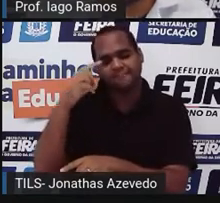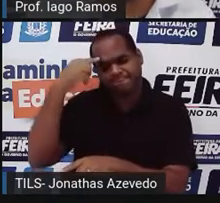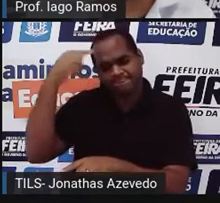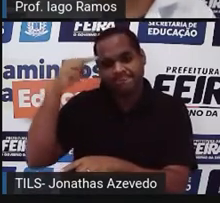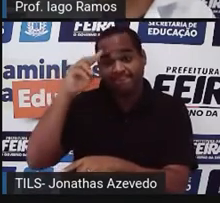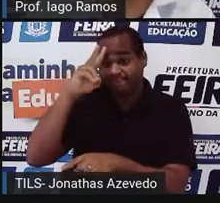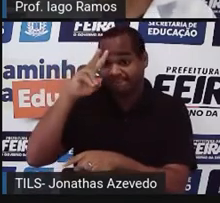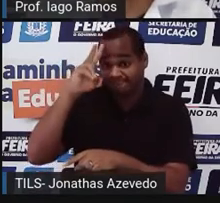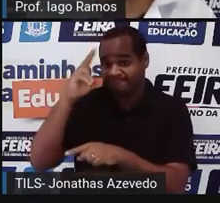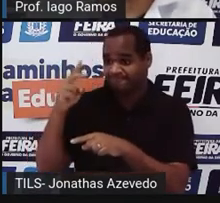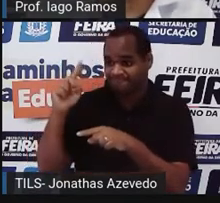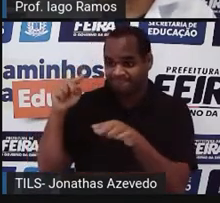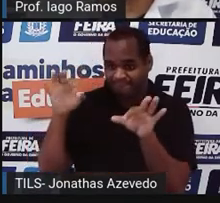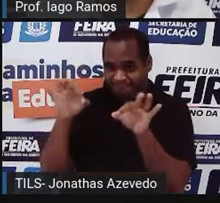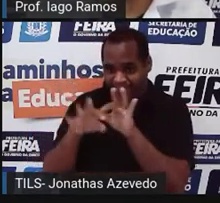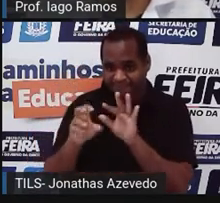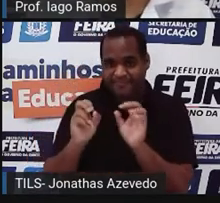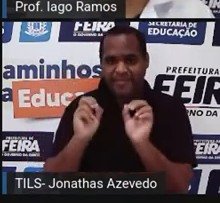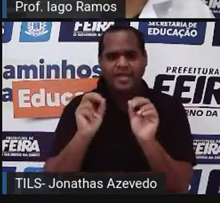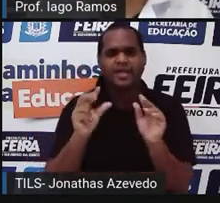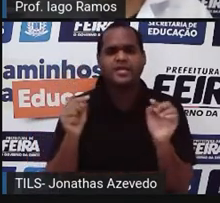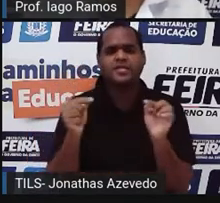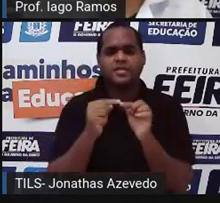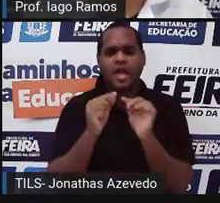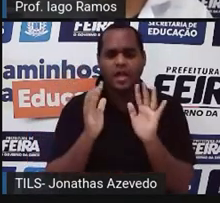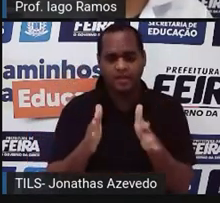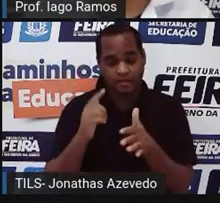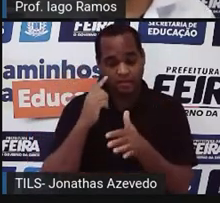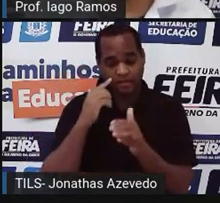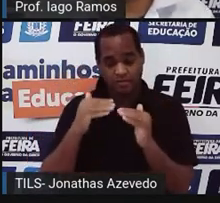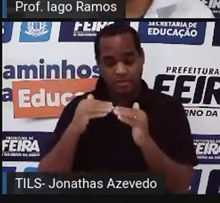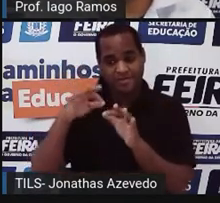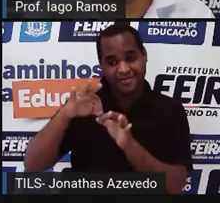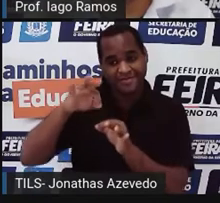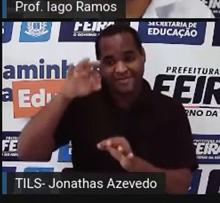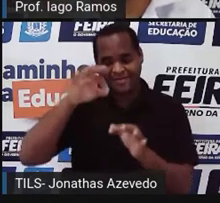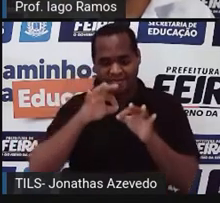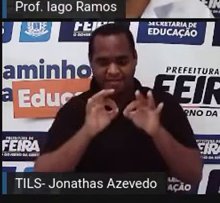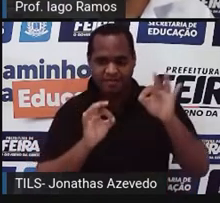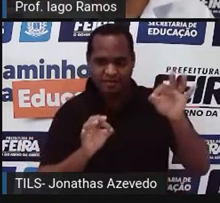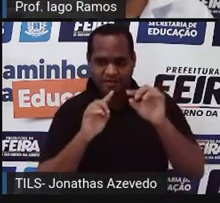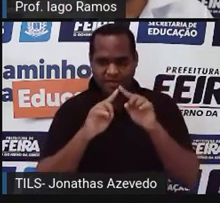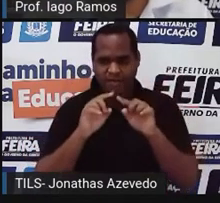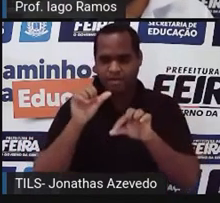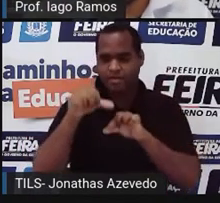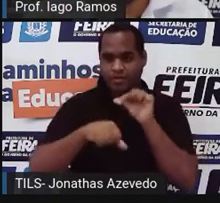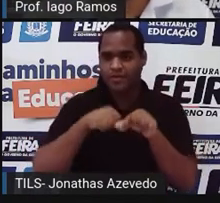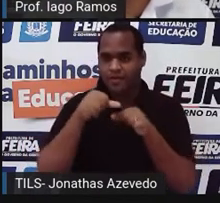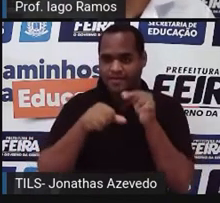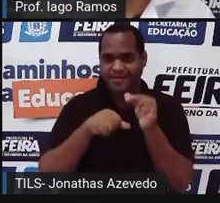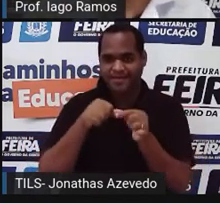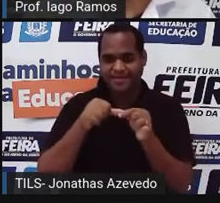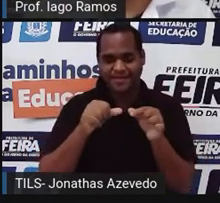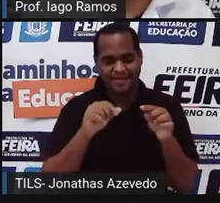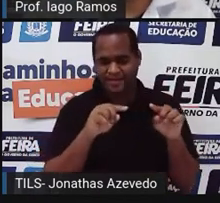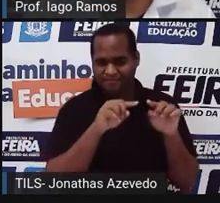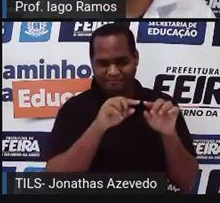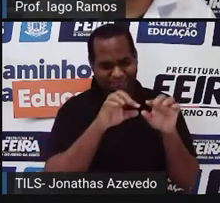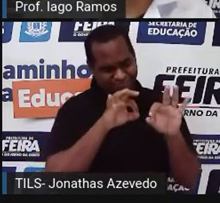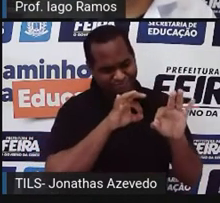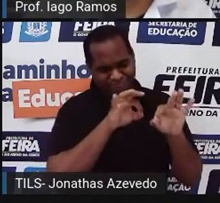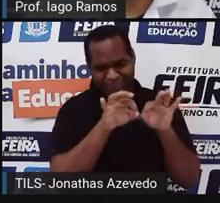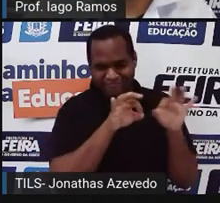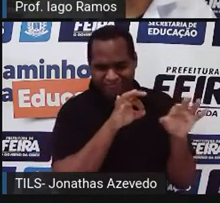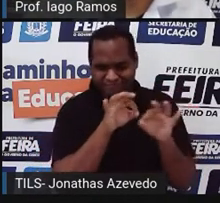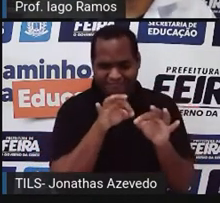lembrar, tá? A isometria faz com que quando a figura ela é transformada, ela